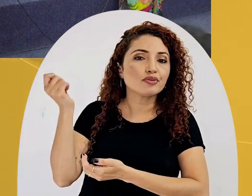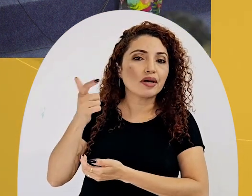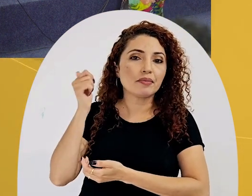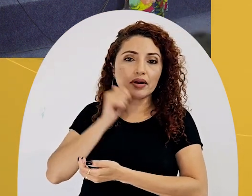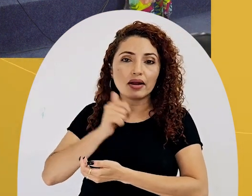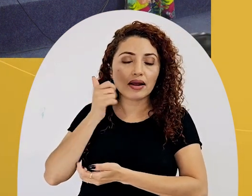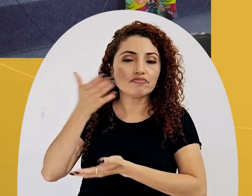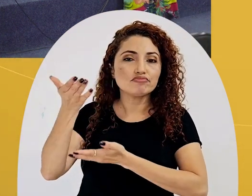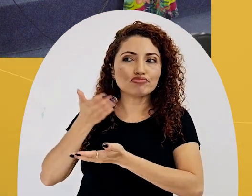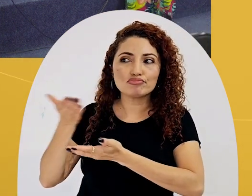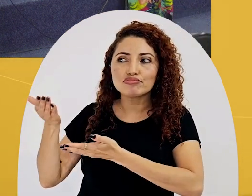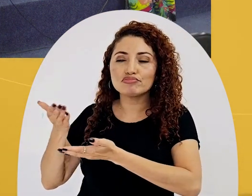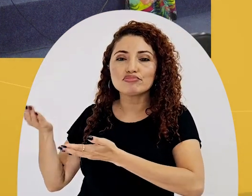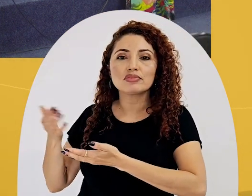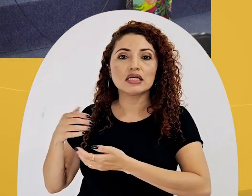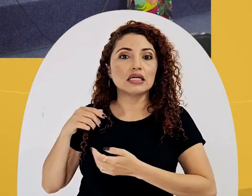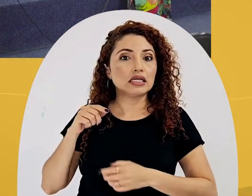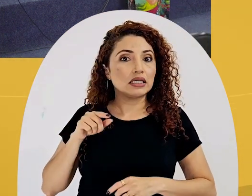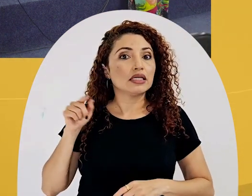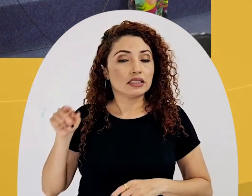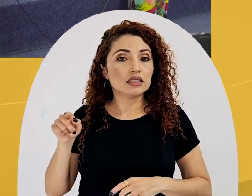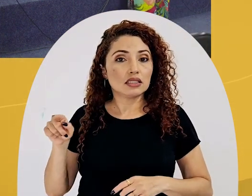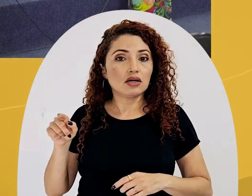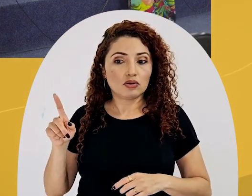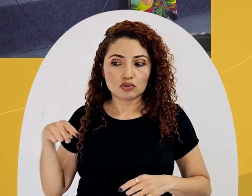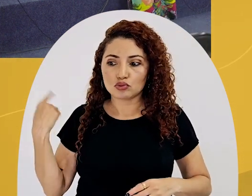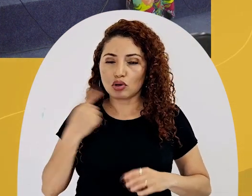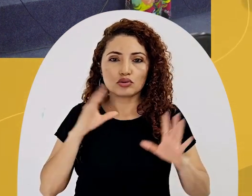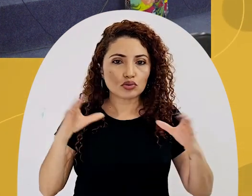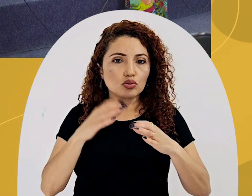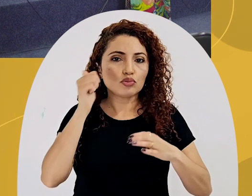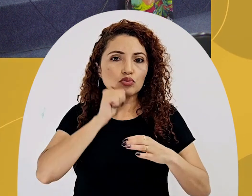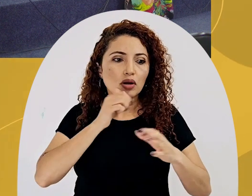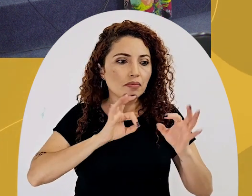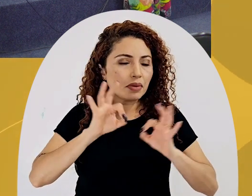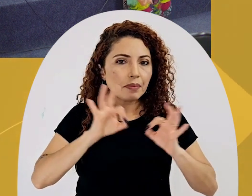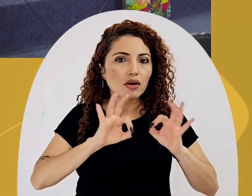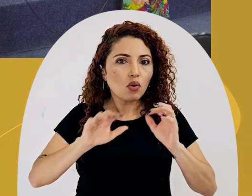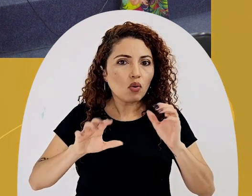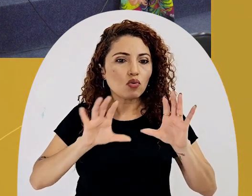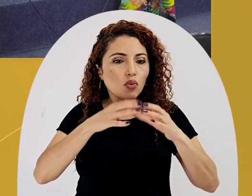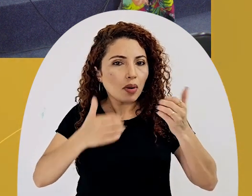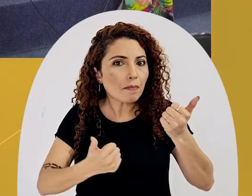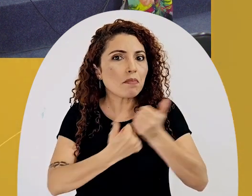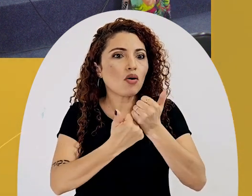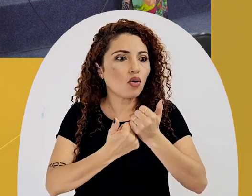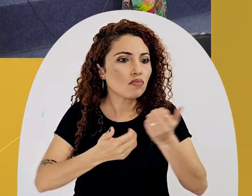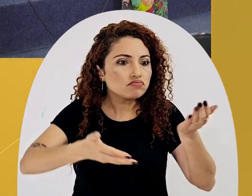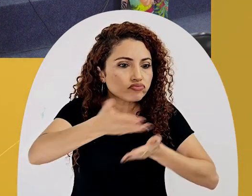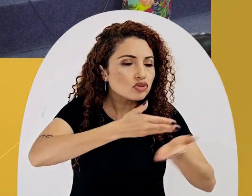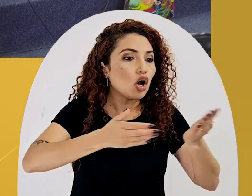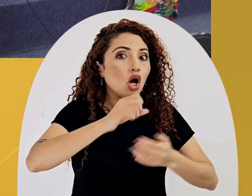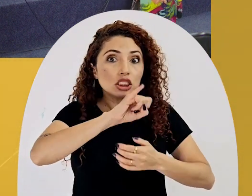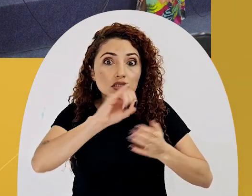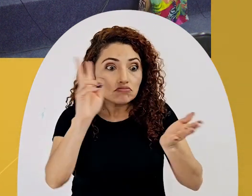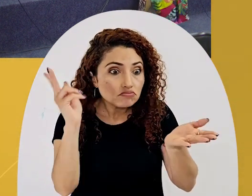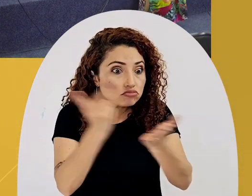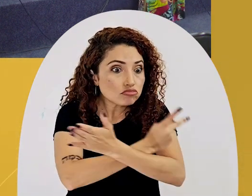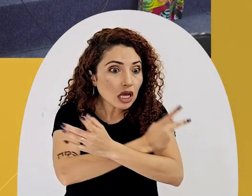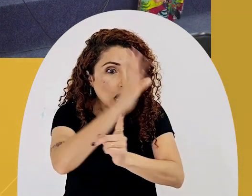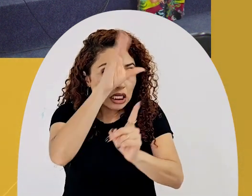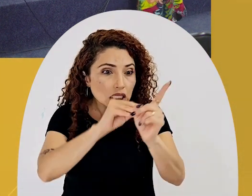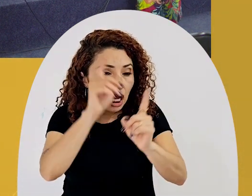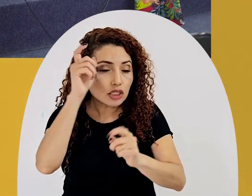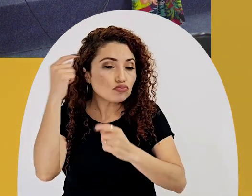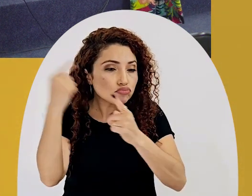momento, a gente fez como se fosse uma rede de apoio entre nós mulheres. Poxa, se acontecer, não demora não, vamos estudar qual que é o